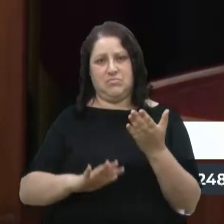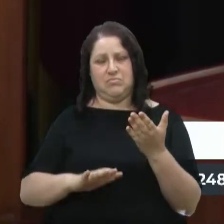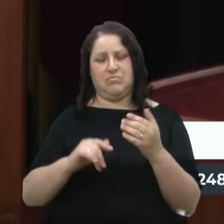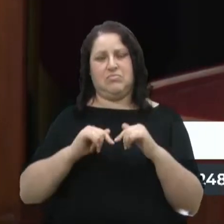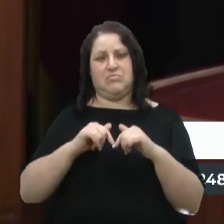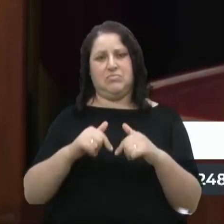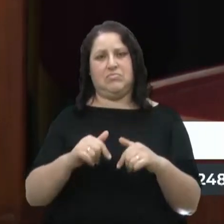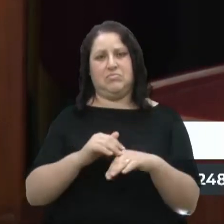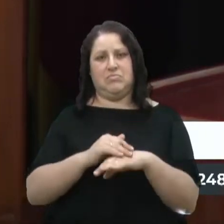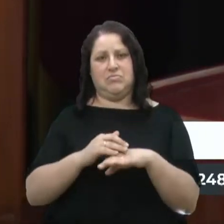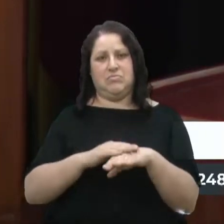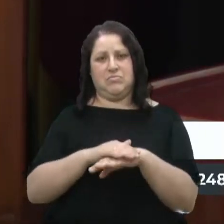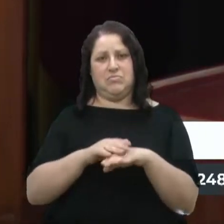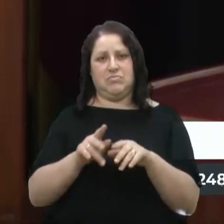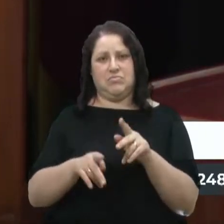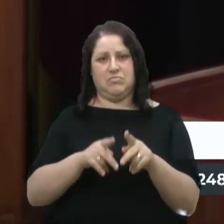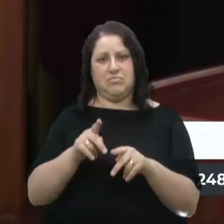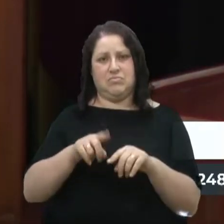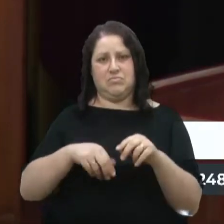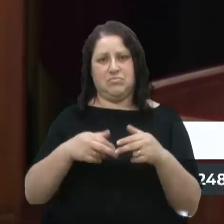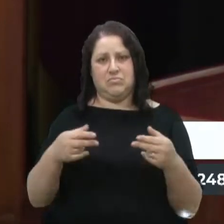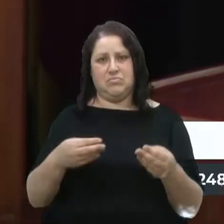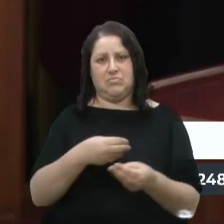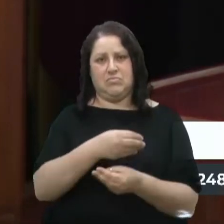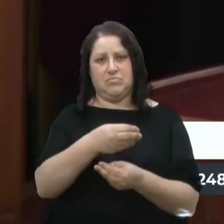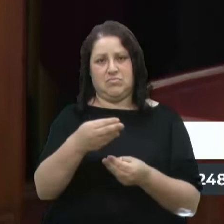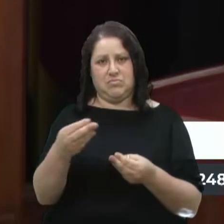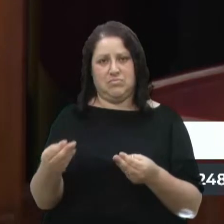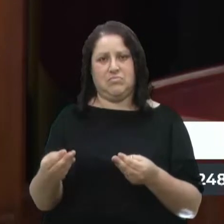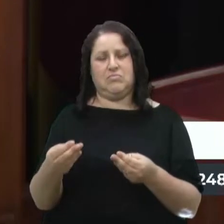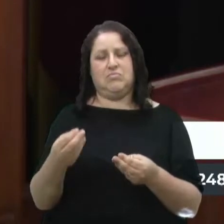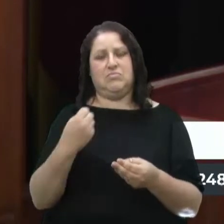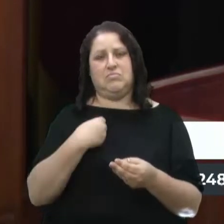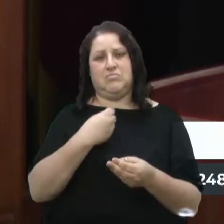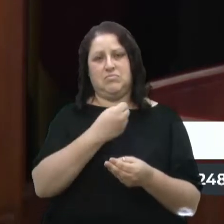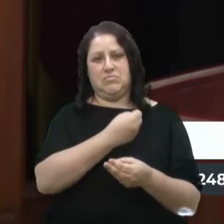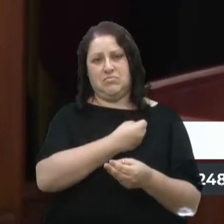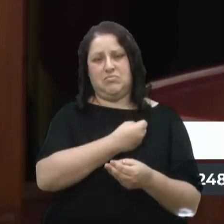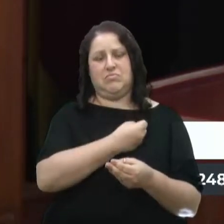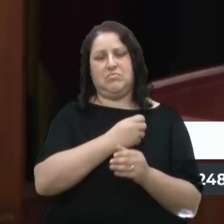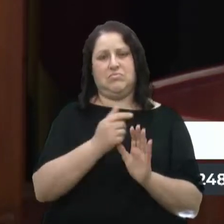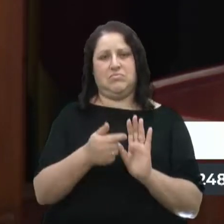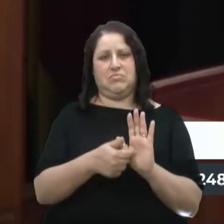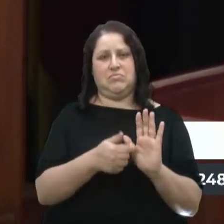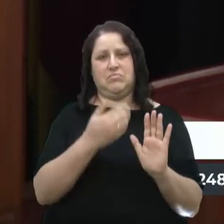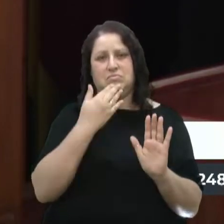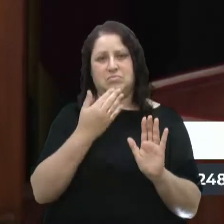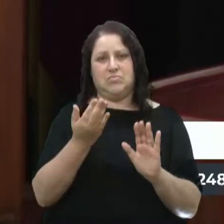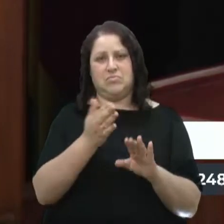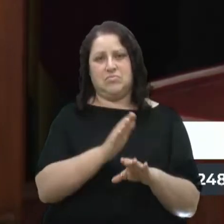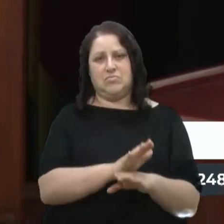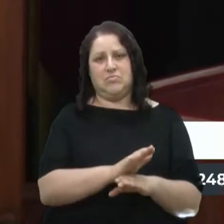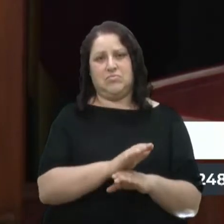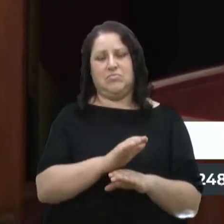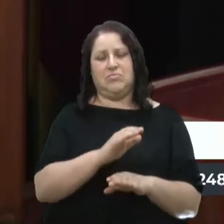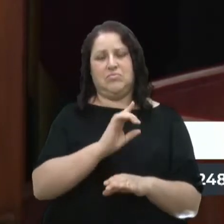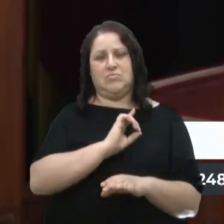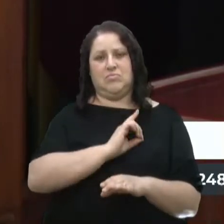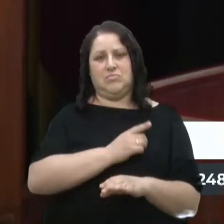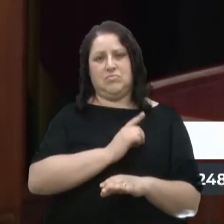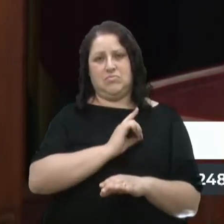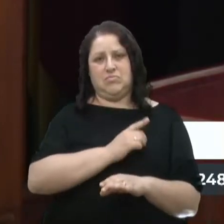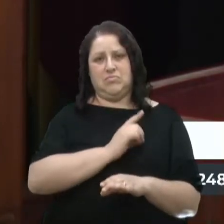conversando com a população, entregando material, trazendo os números, de pedido de auxílio, Delegacia da